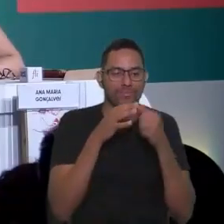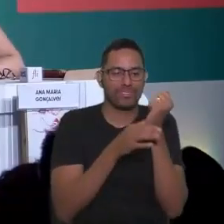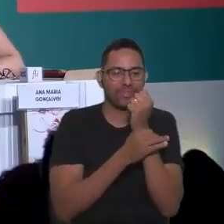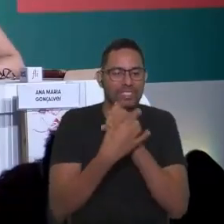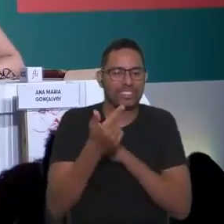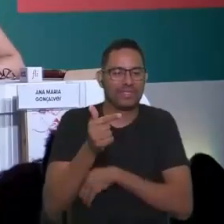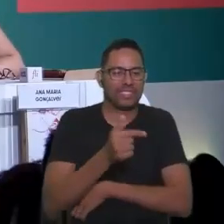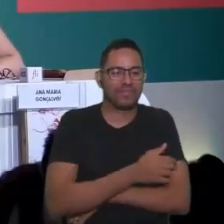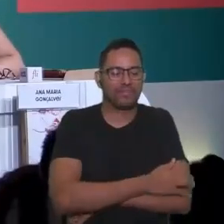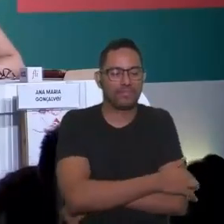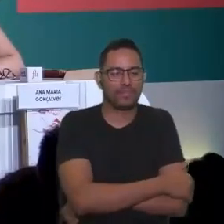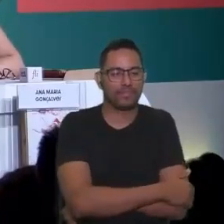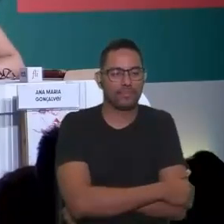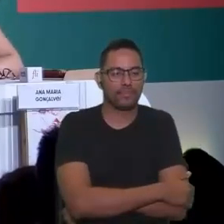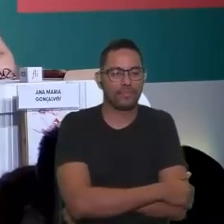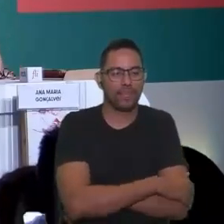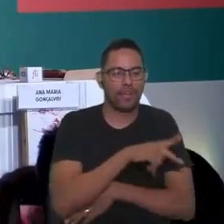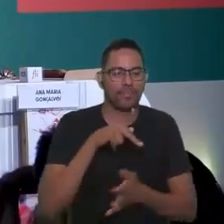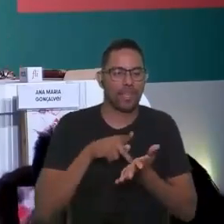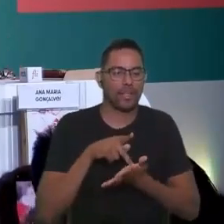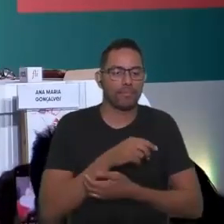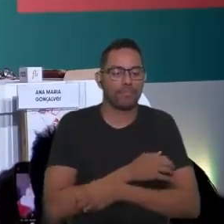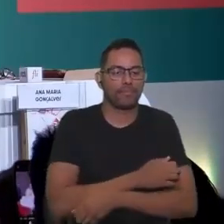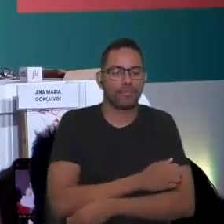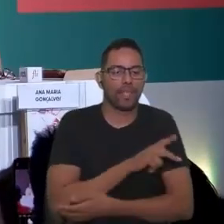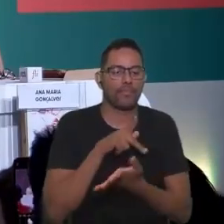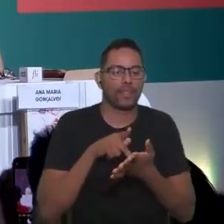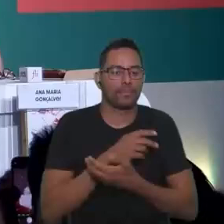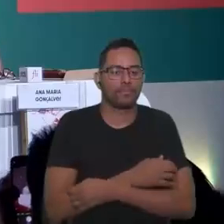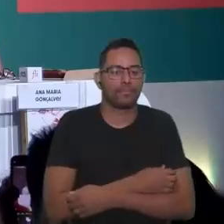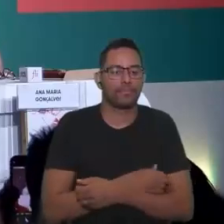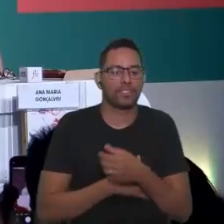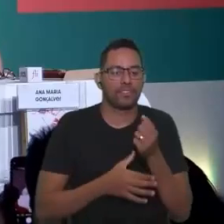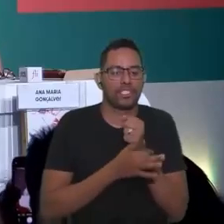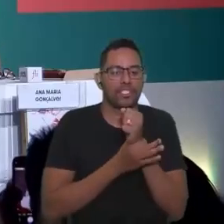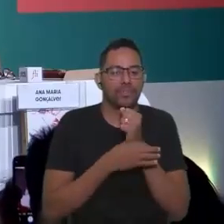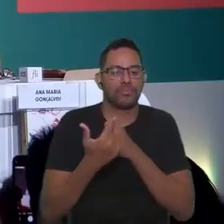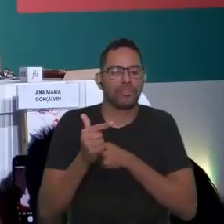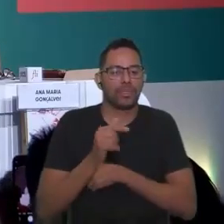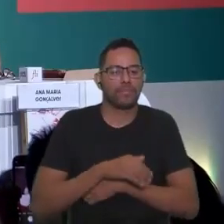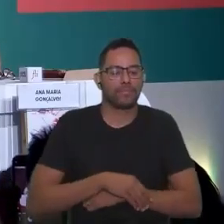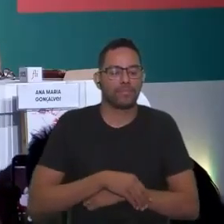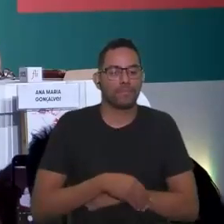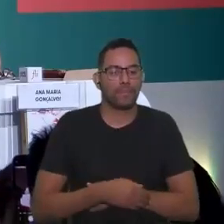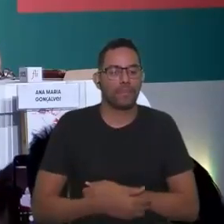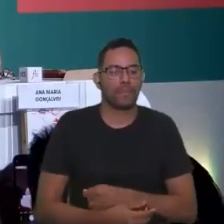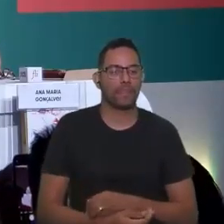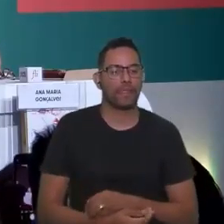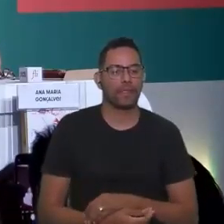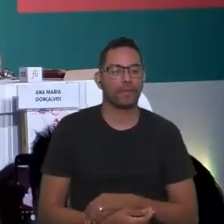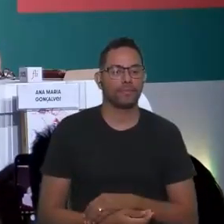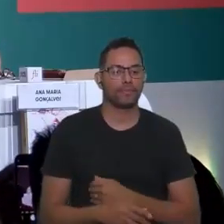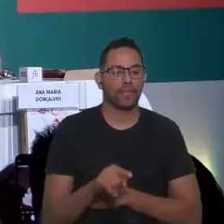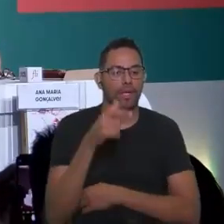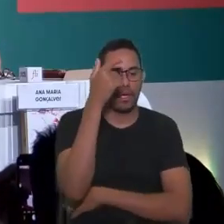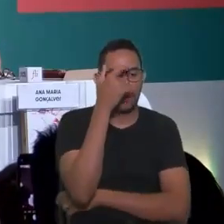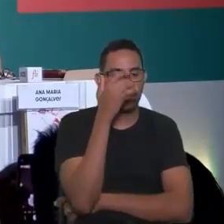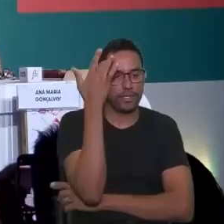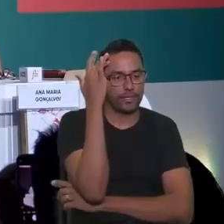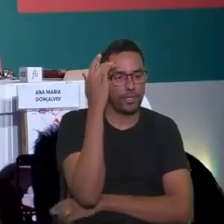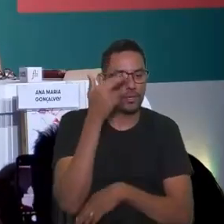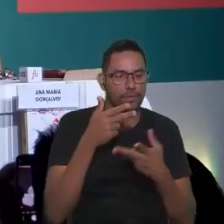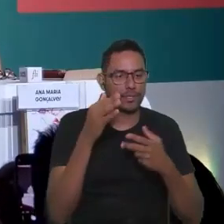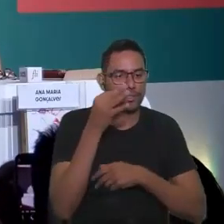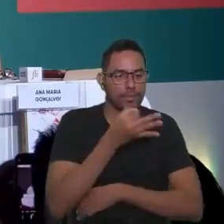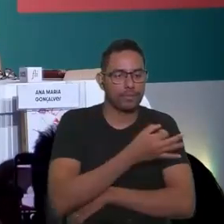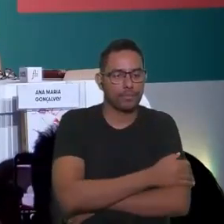inseguro. É verdade. Eu fico muito inseguro. E para eu achar que as coisas vão